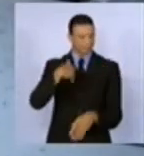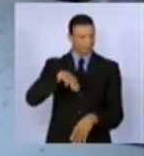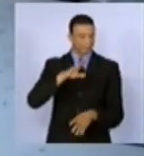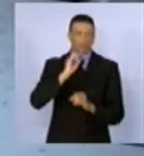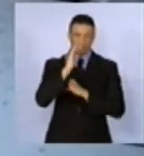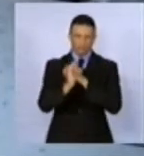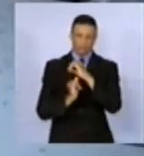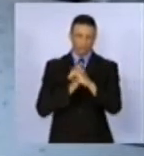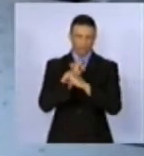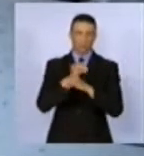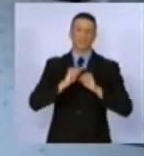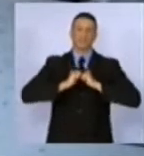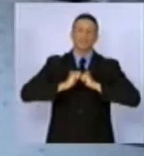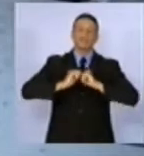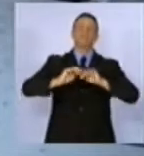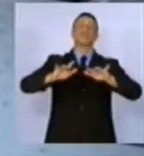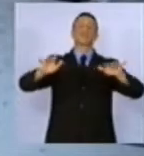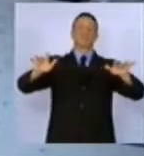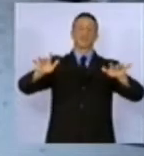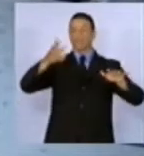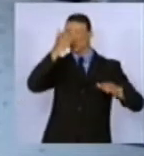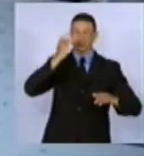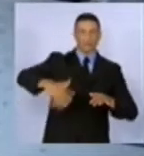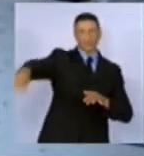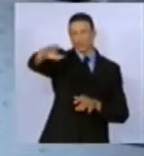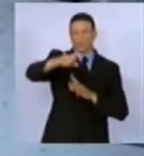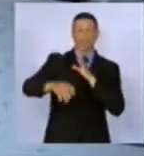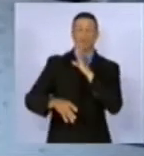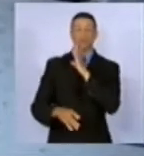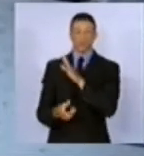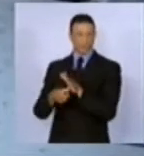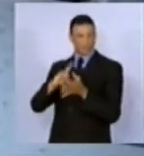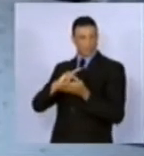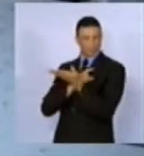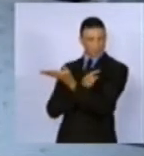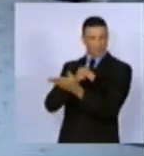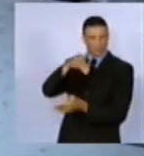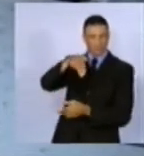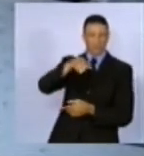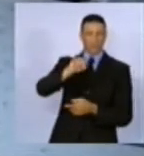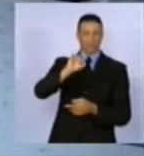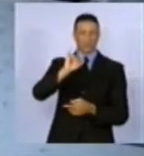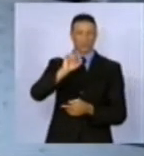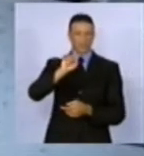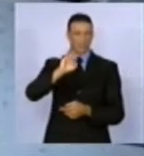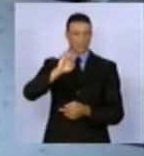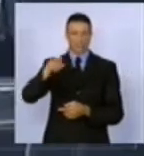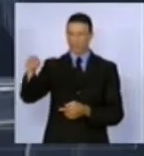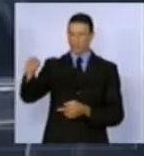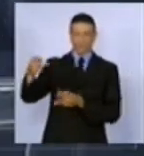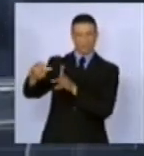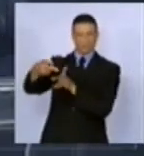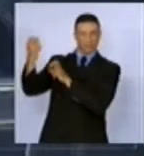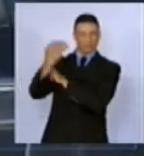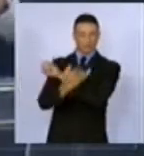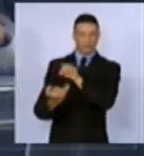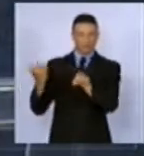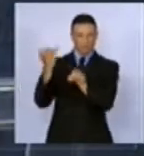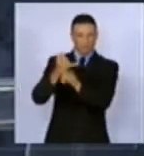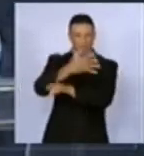acesso foi muito interessante observar o nosso colega Moisés do Ibama os dados que ele tirou da internet